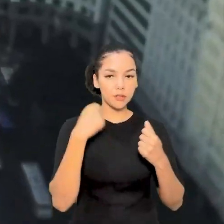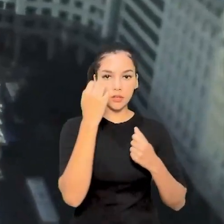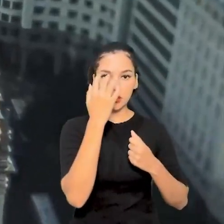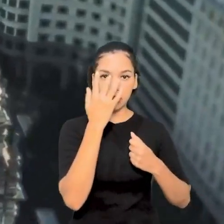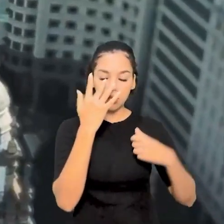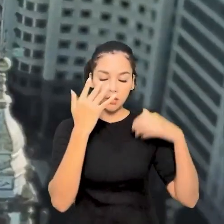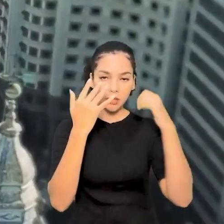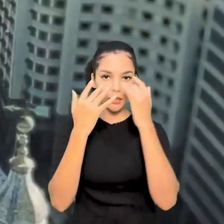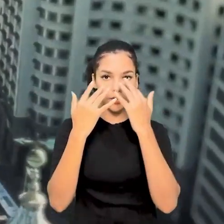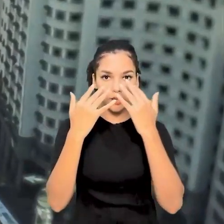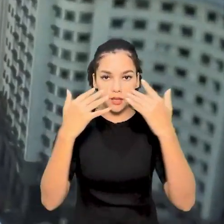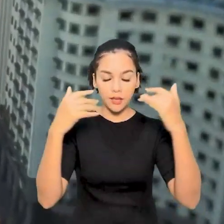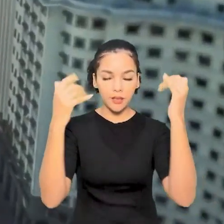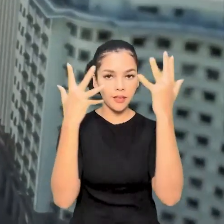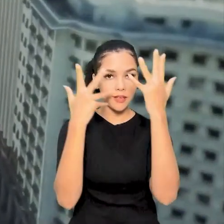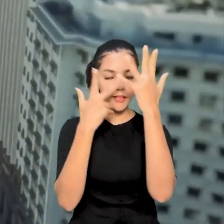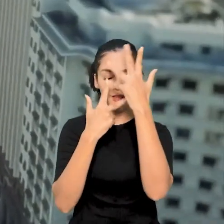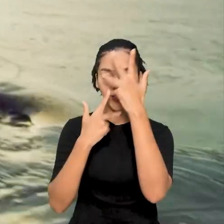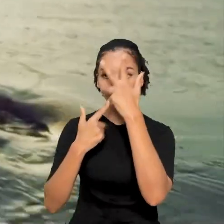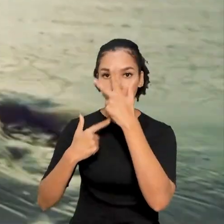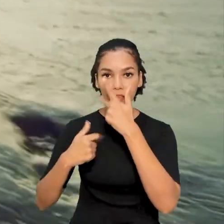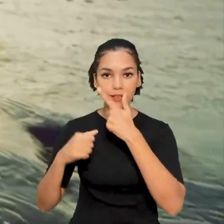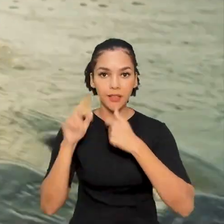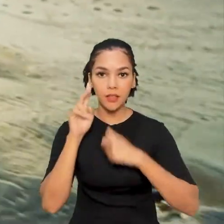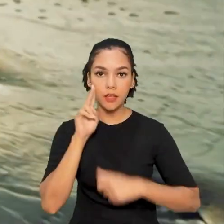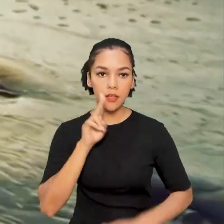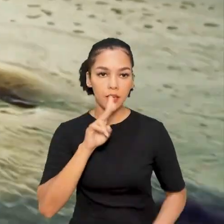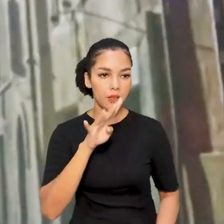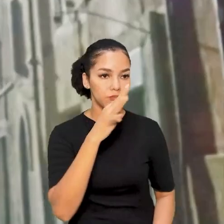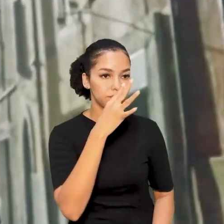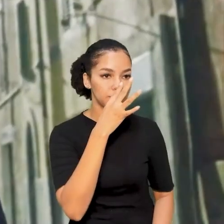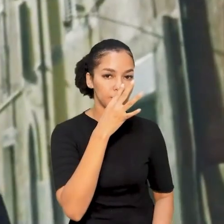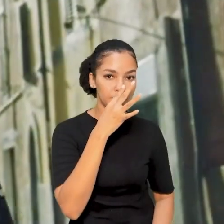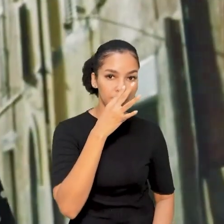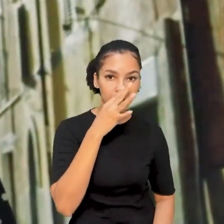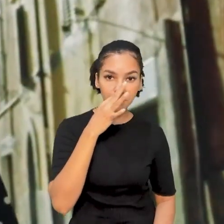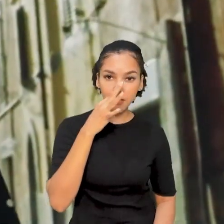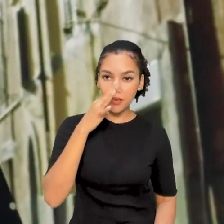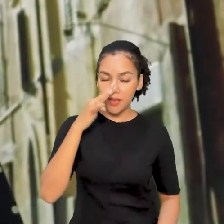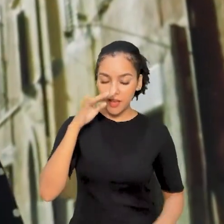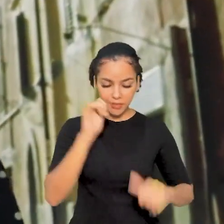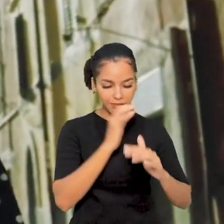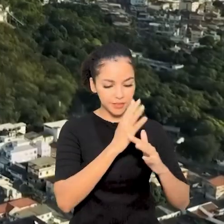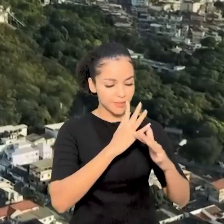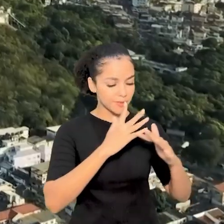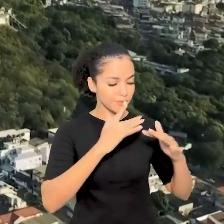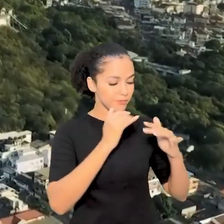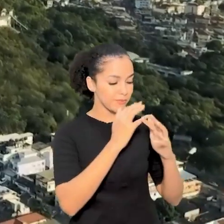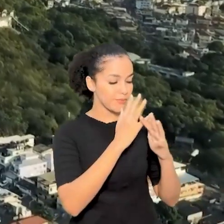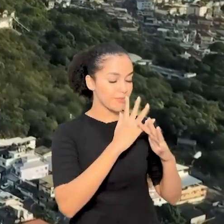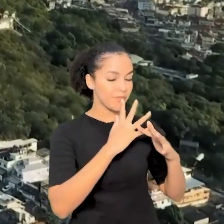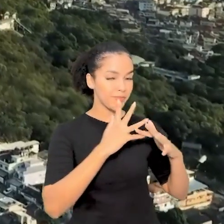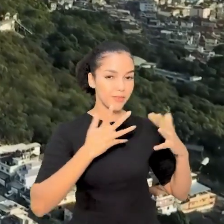maravilhosa cheia de Campos Mil cidade